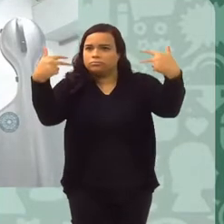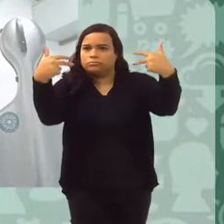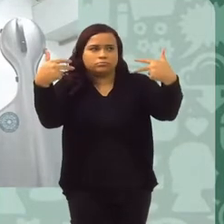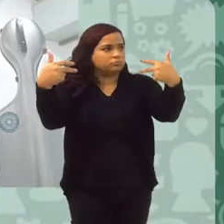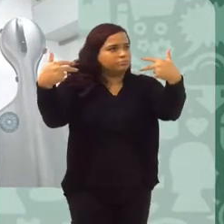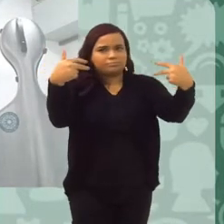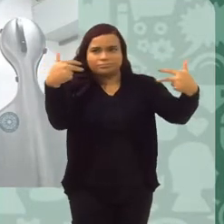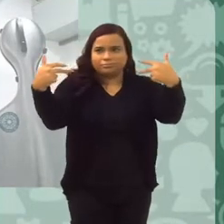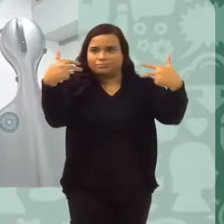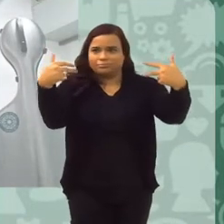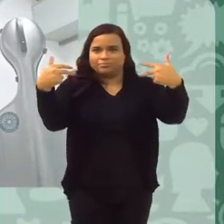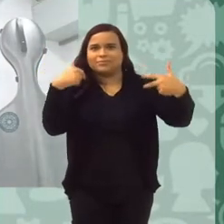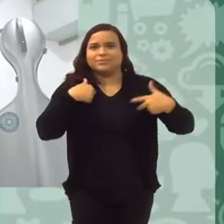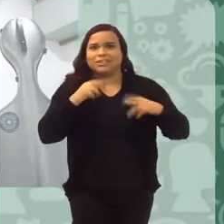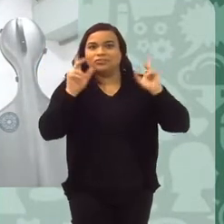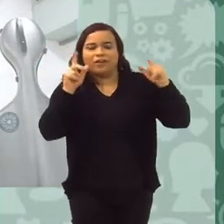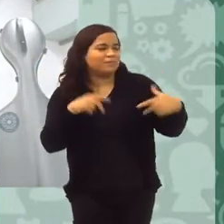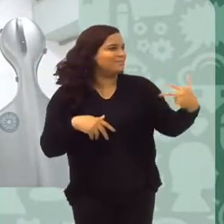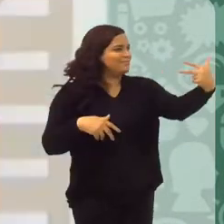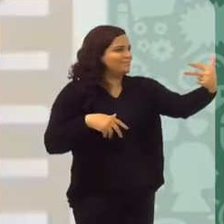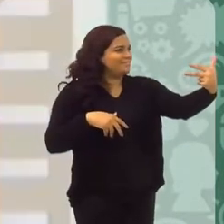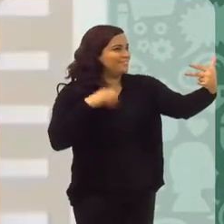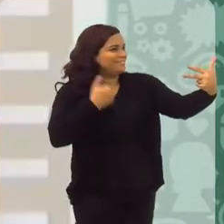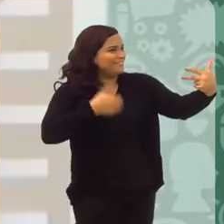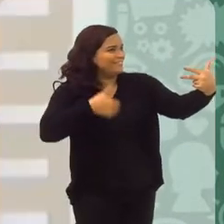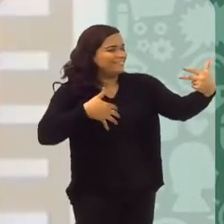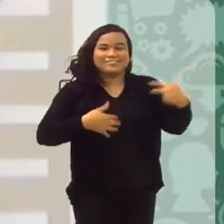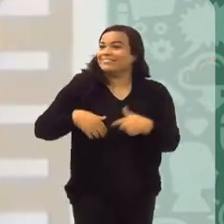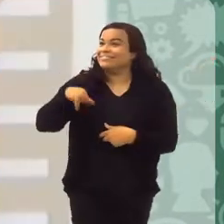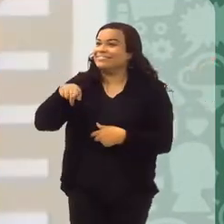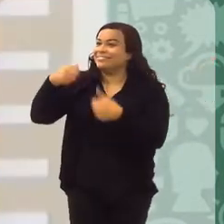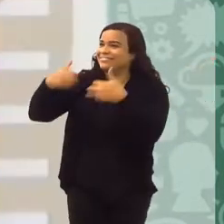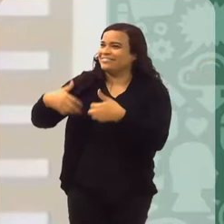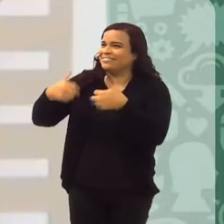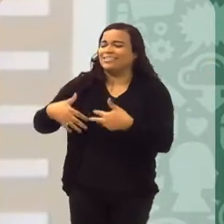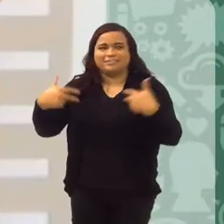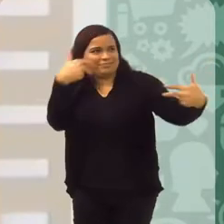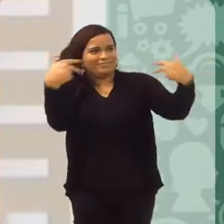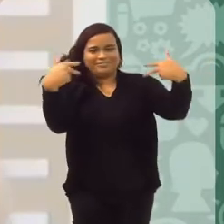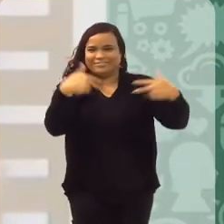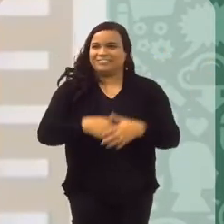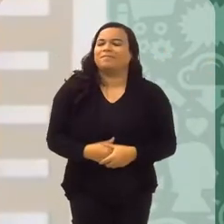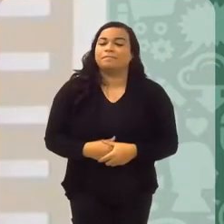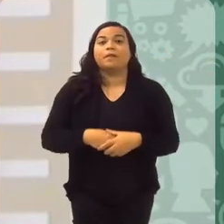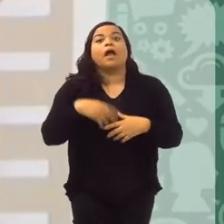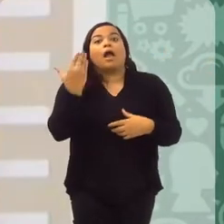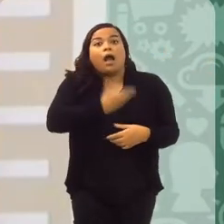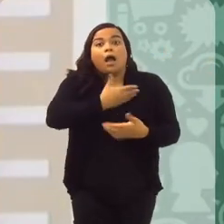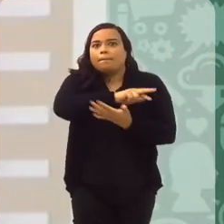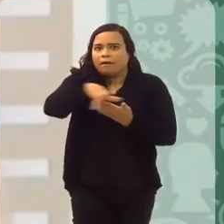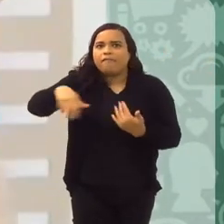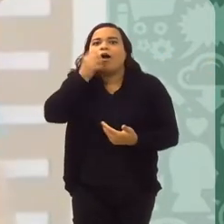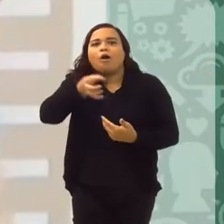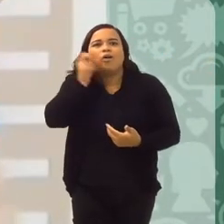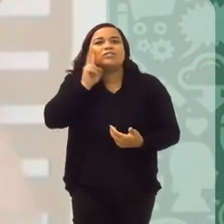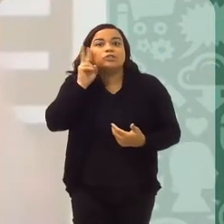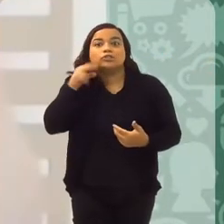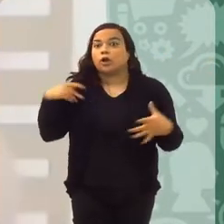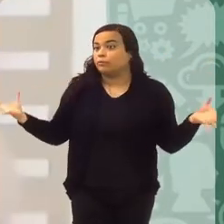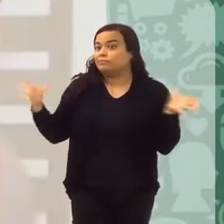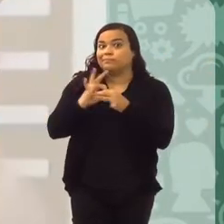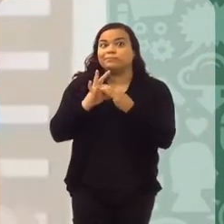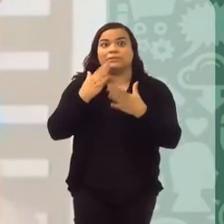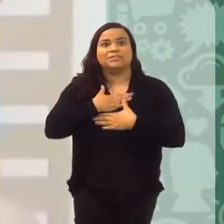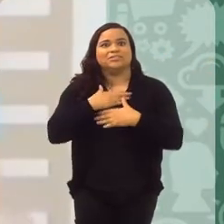sabe? Como se fosse público diferente. Então, assim, aí outras amigas contadoras de histórias